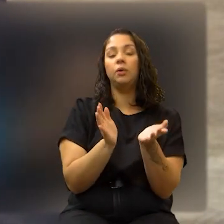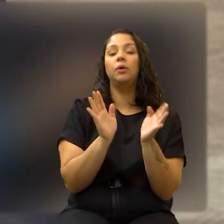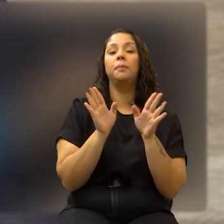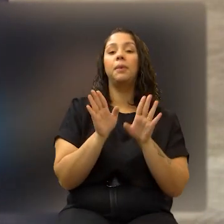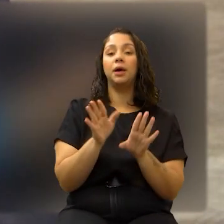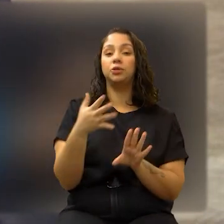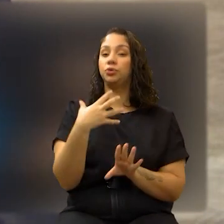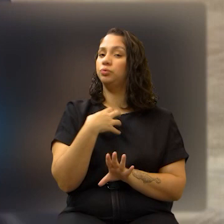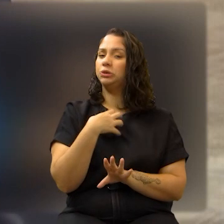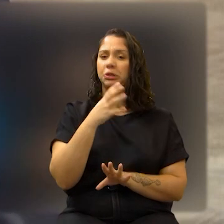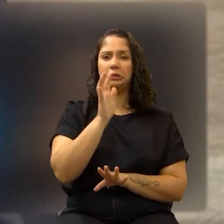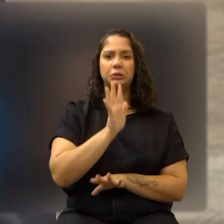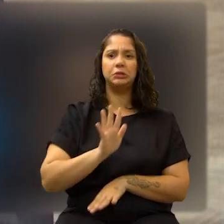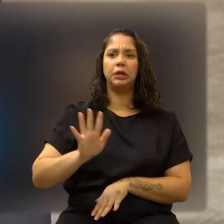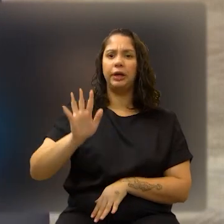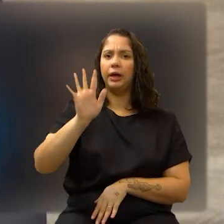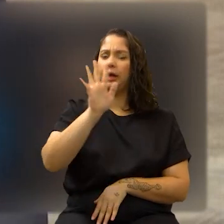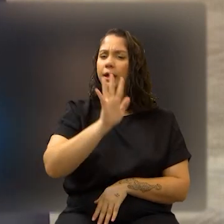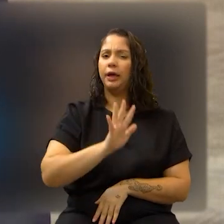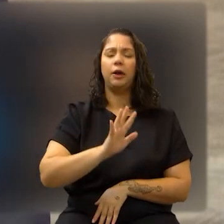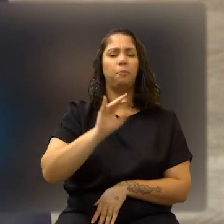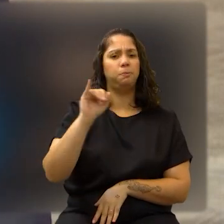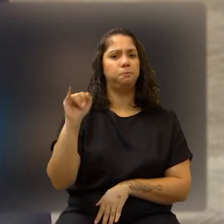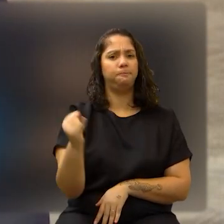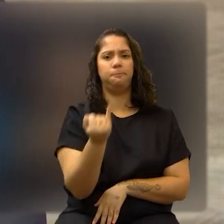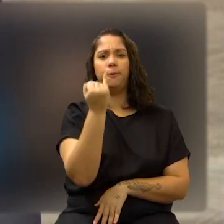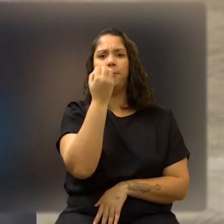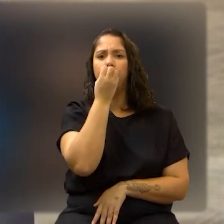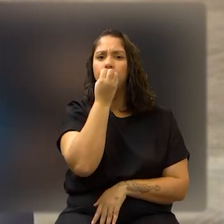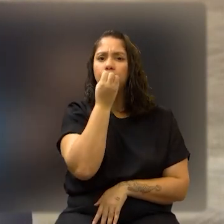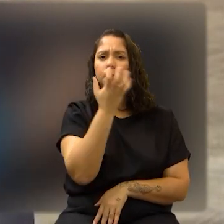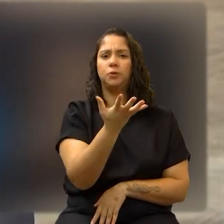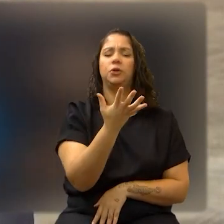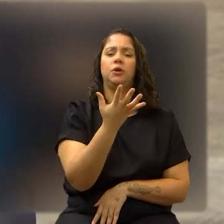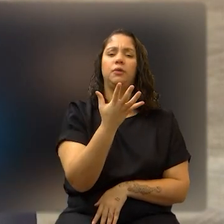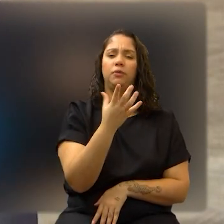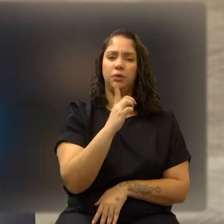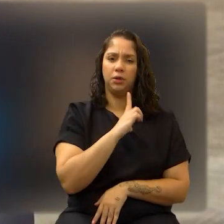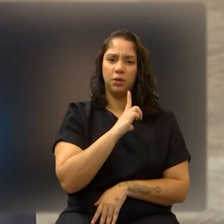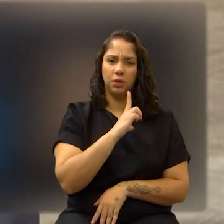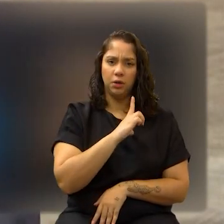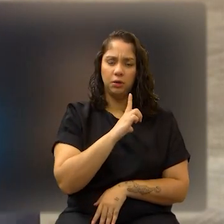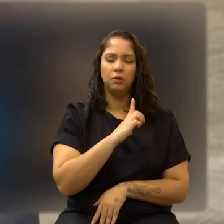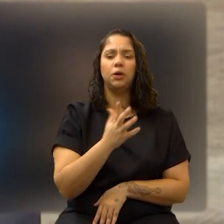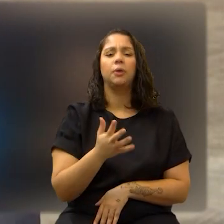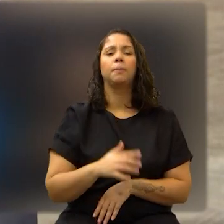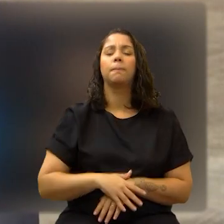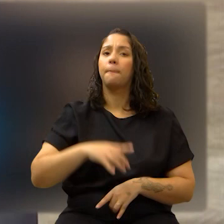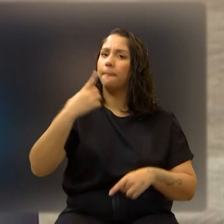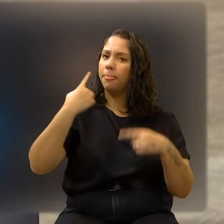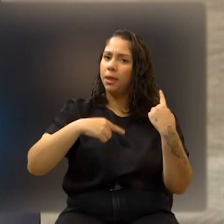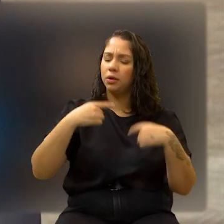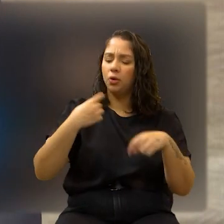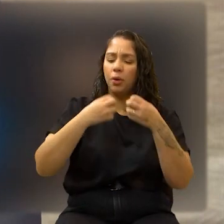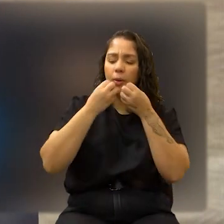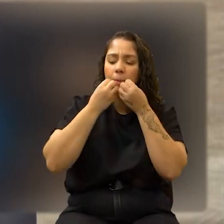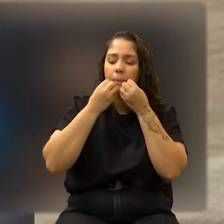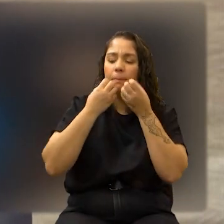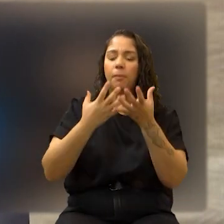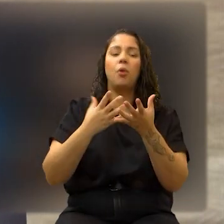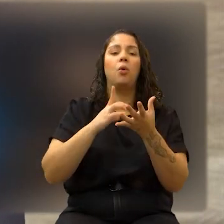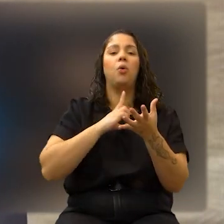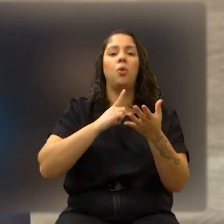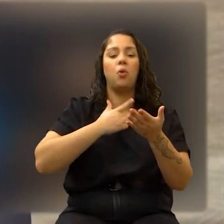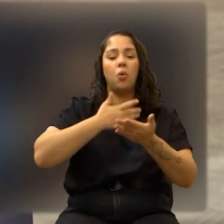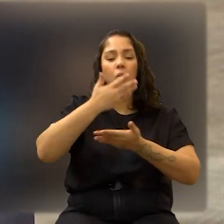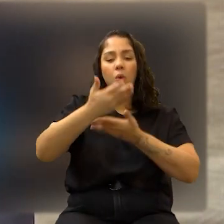dessa comissão, mas, de uma maneira geral, foi muito bom trabalho, muito produtivo, com um